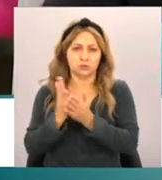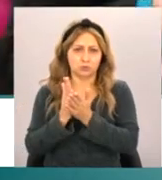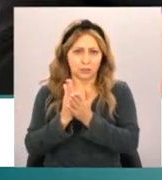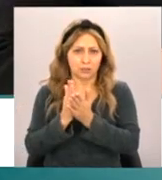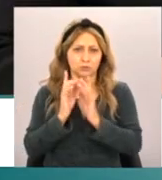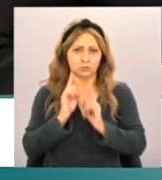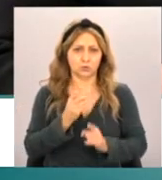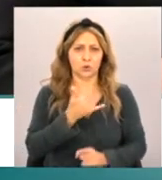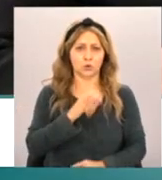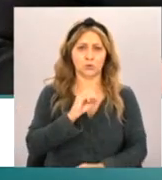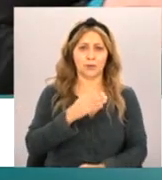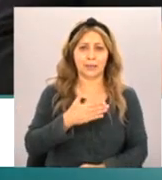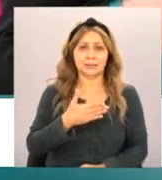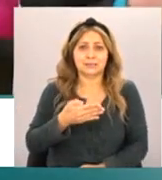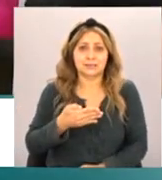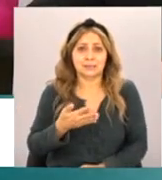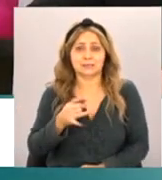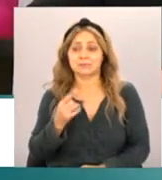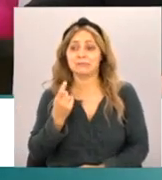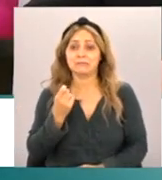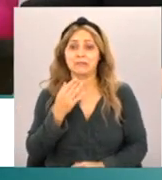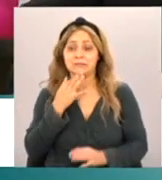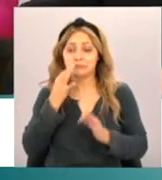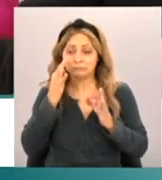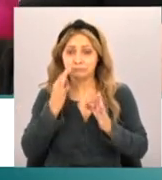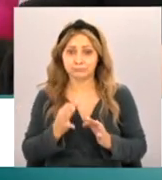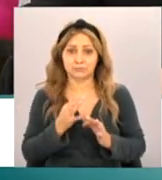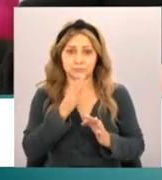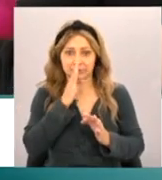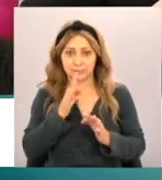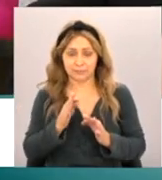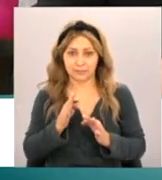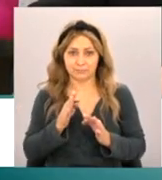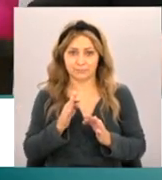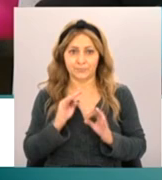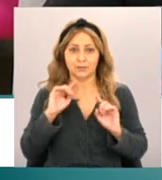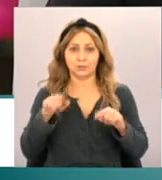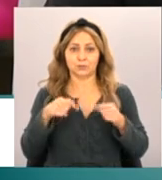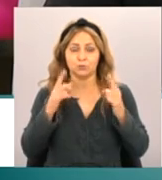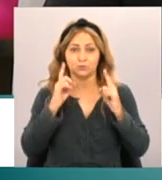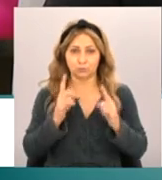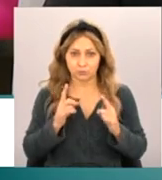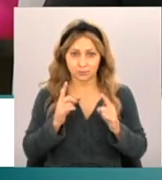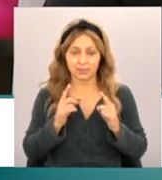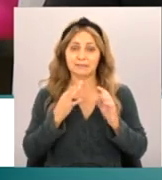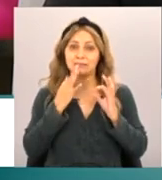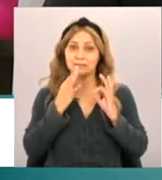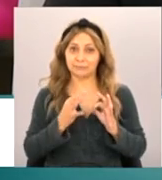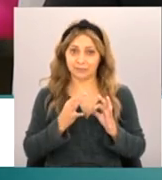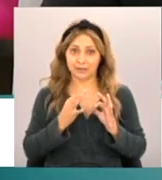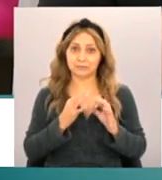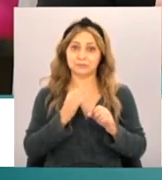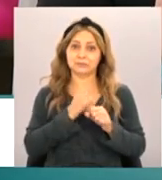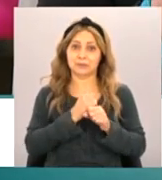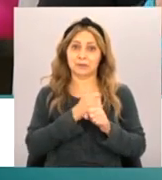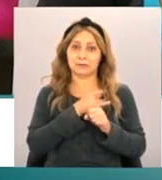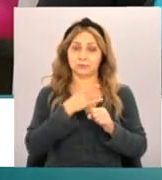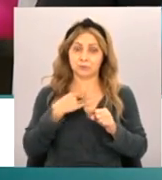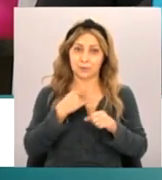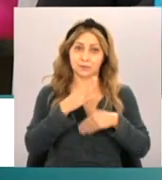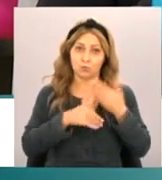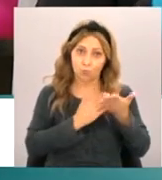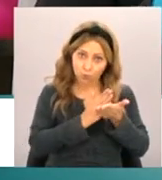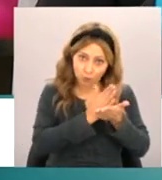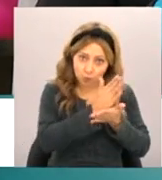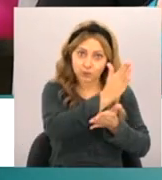10/2017 e que precisa ser implementado para nós começarmos a reconstruir carreiras no serviço Nacional de saúde redes